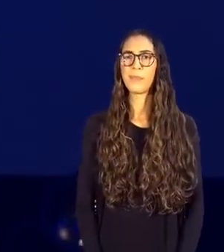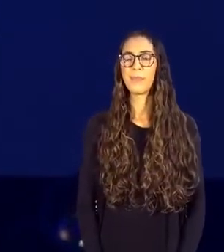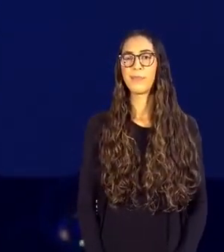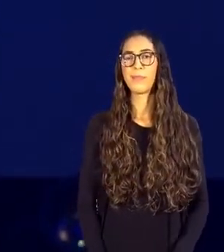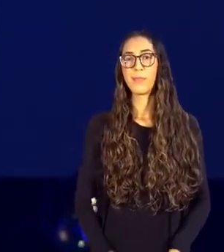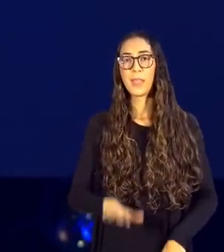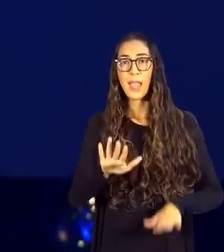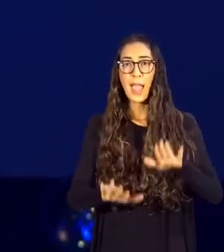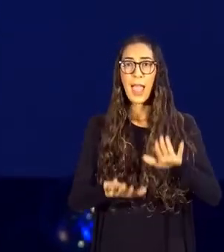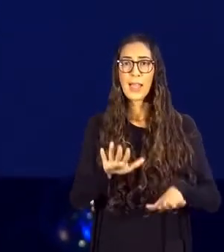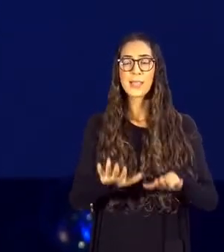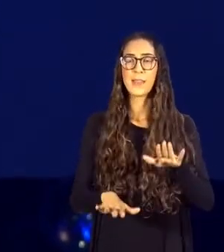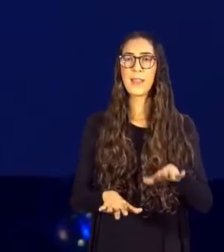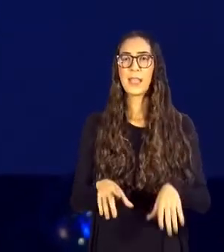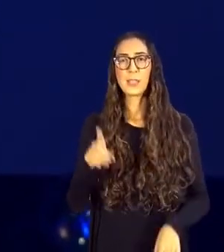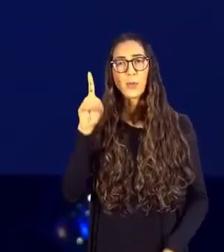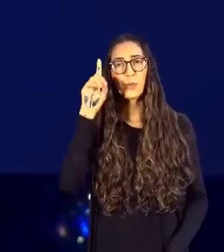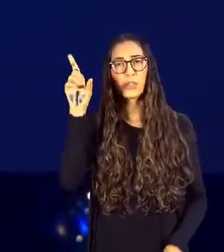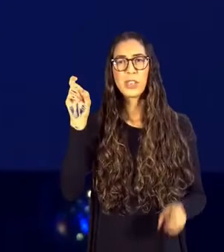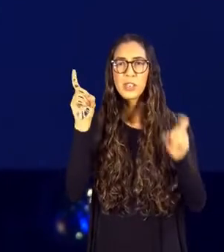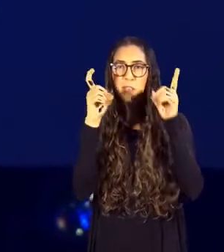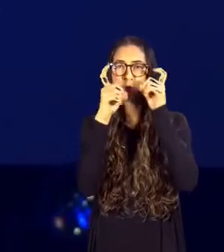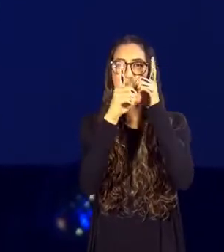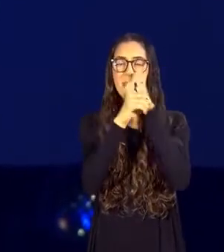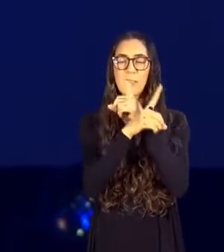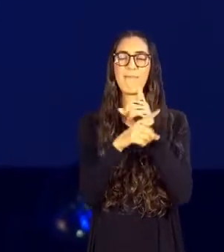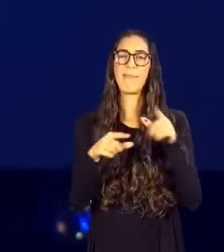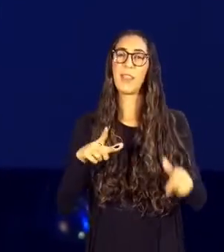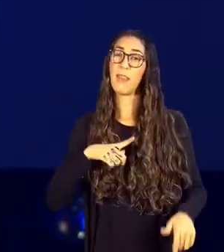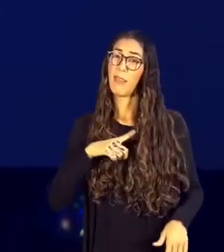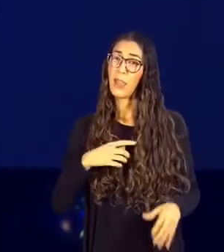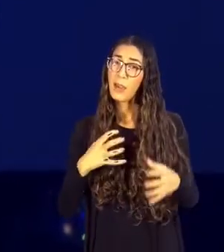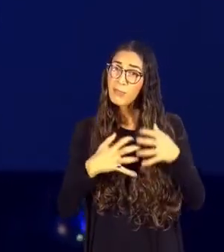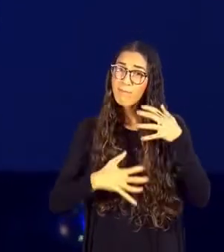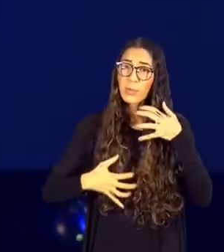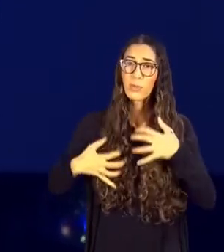vivendo, momentos de angústia, momentos em que